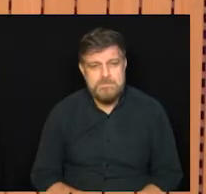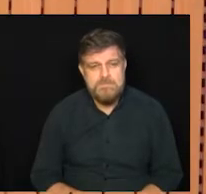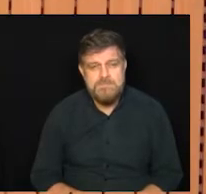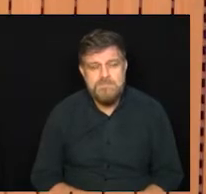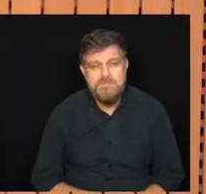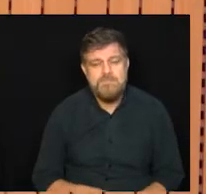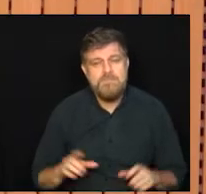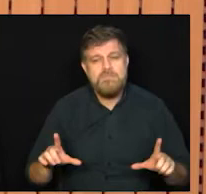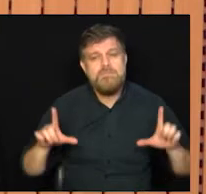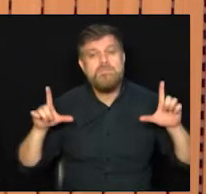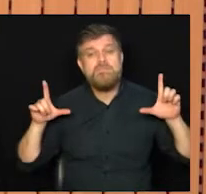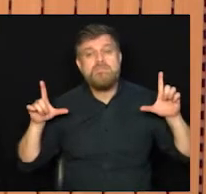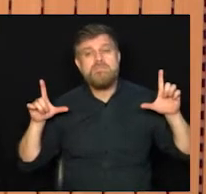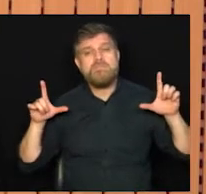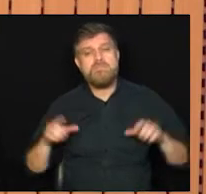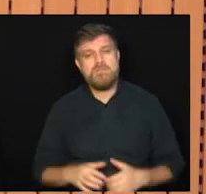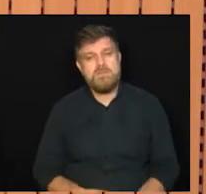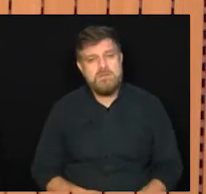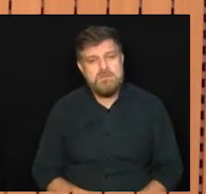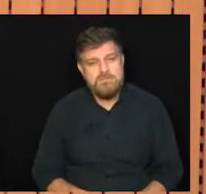Rodrigo, quiser